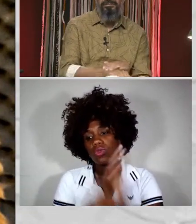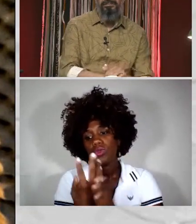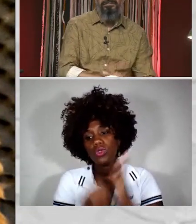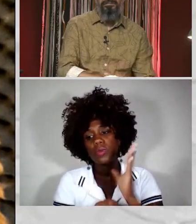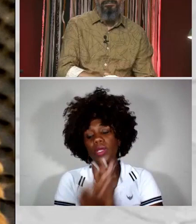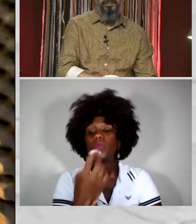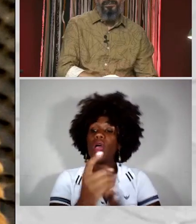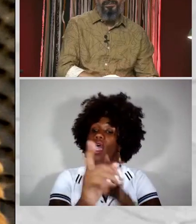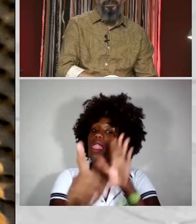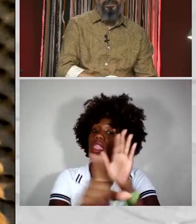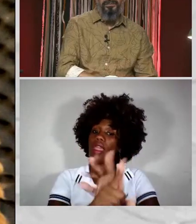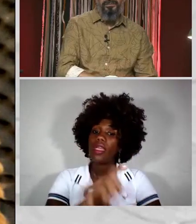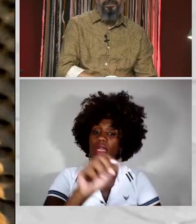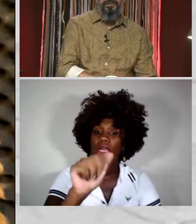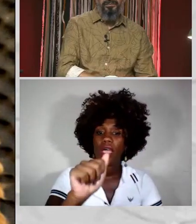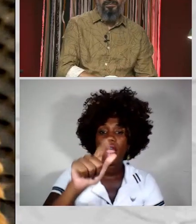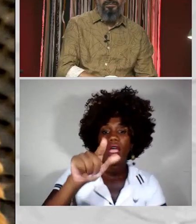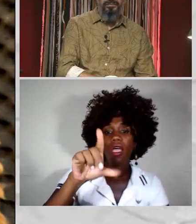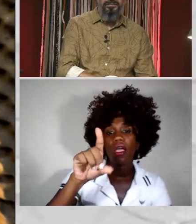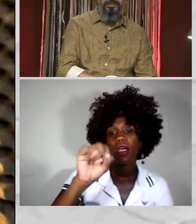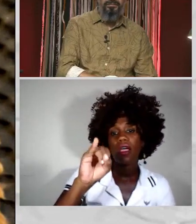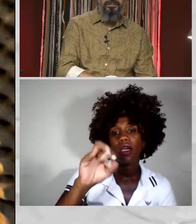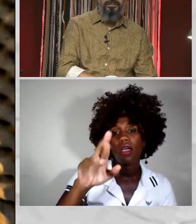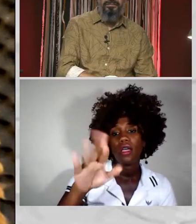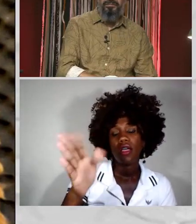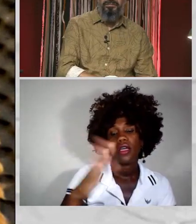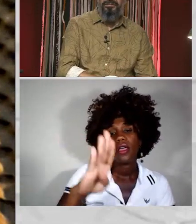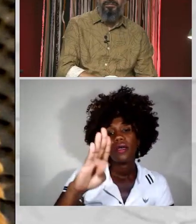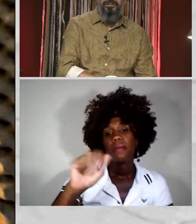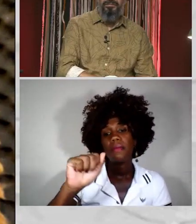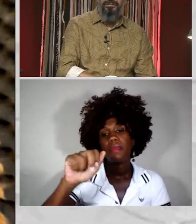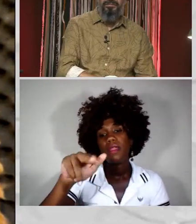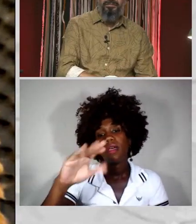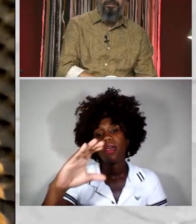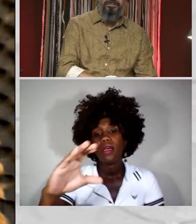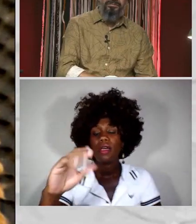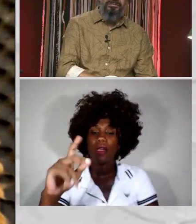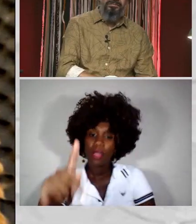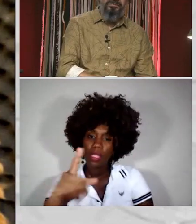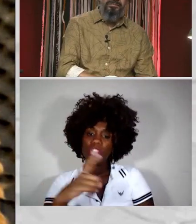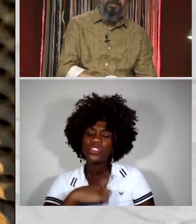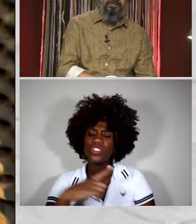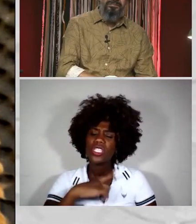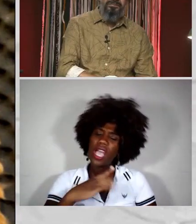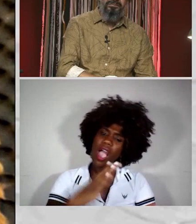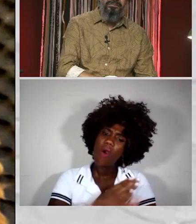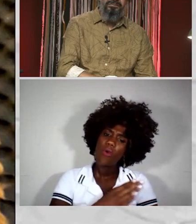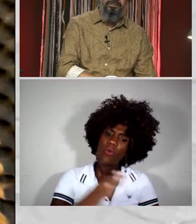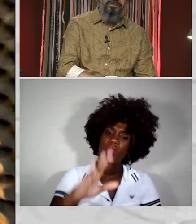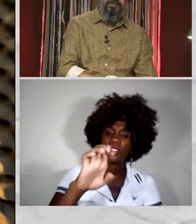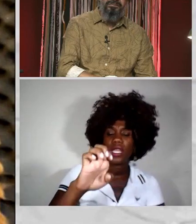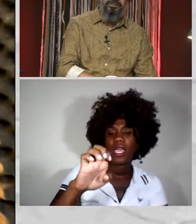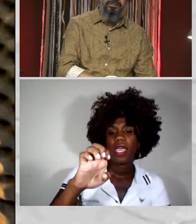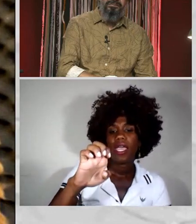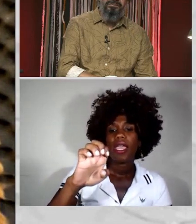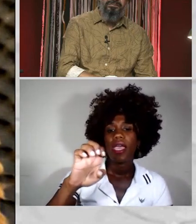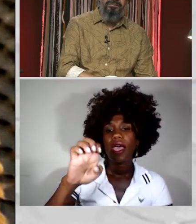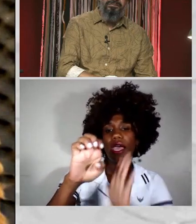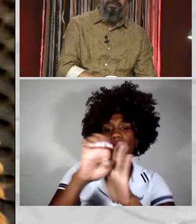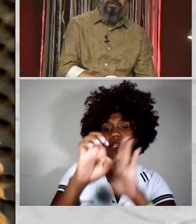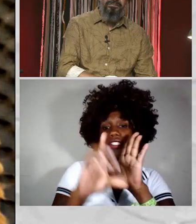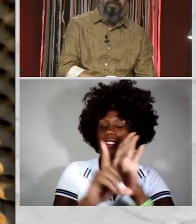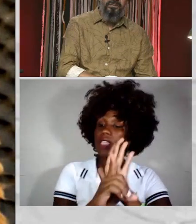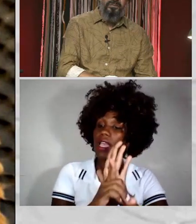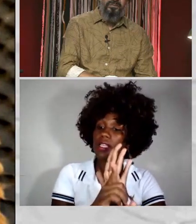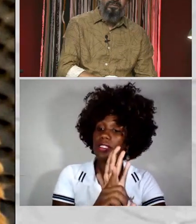Aldir Blanc, eu participei de alguns editais e,